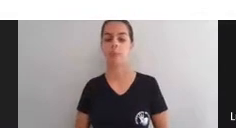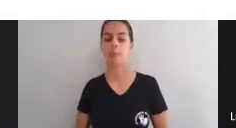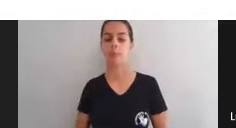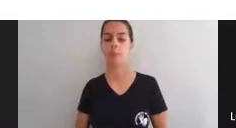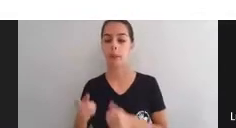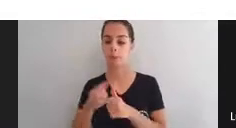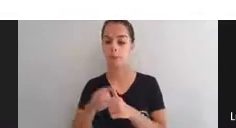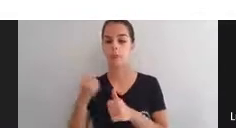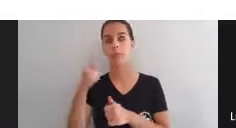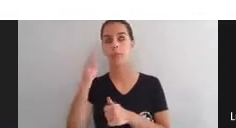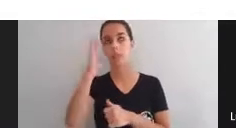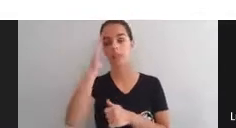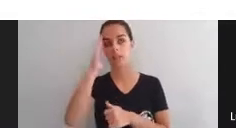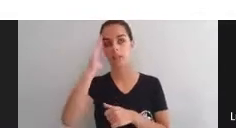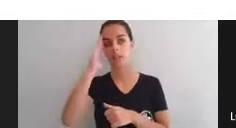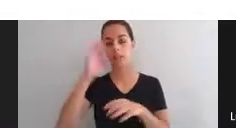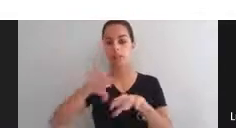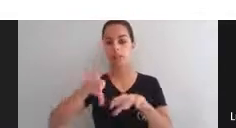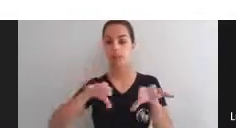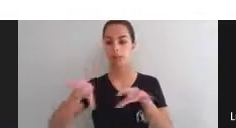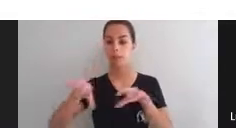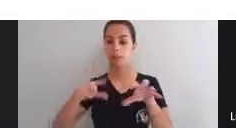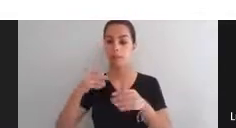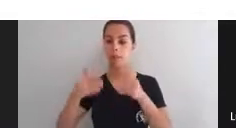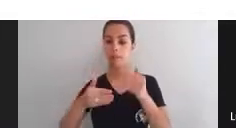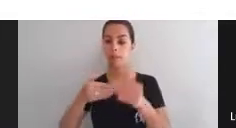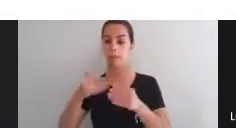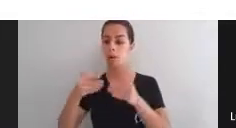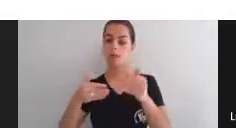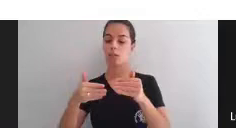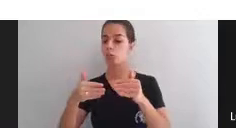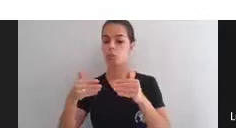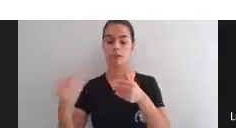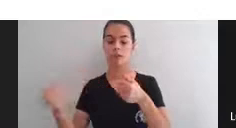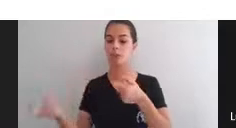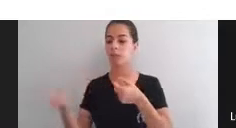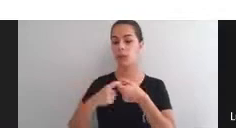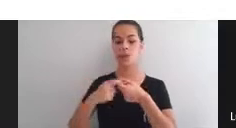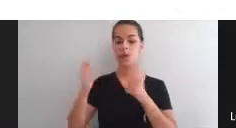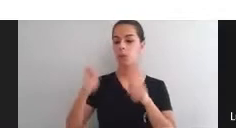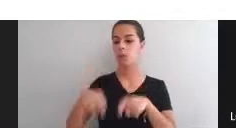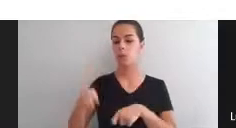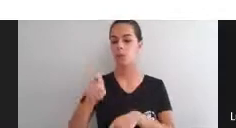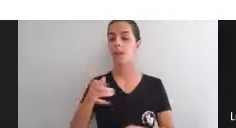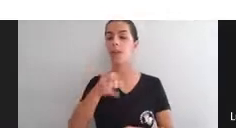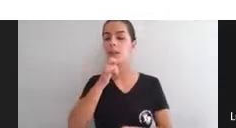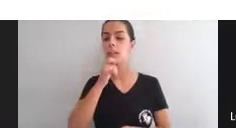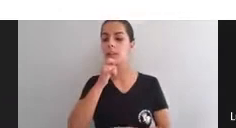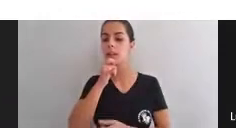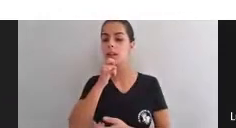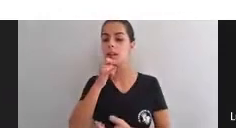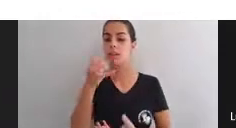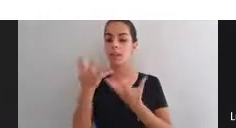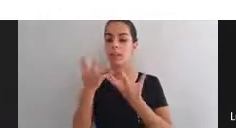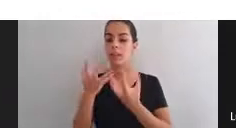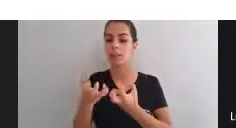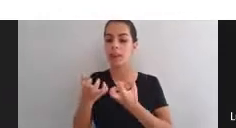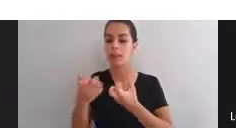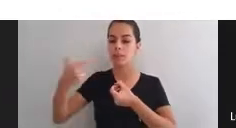excluir processos irreversíveis. Por exemplo, queima de combustível. Porque,